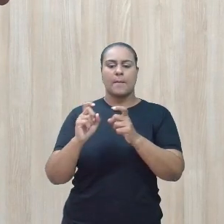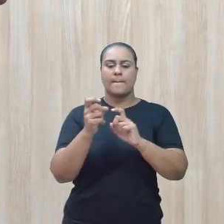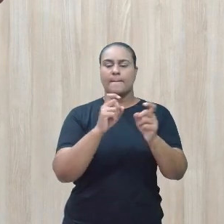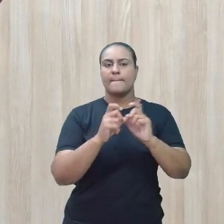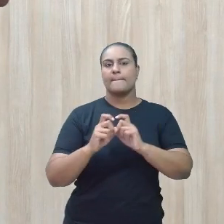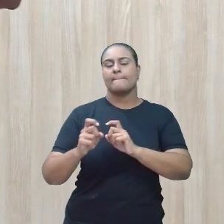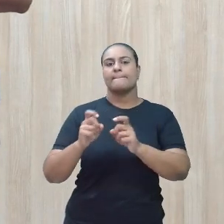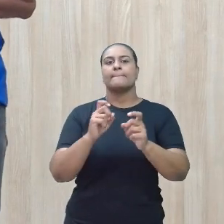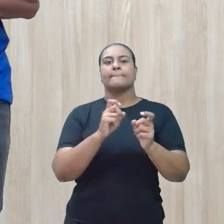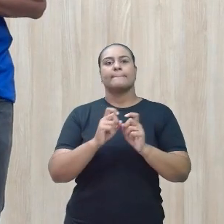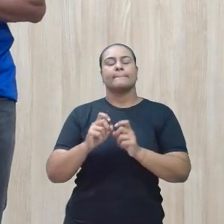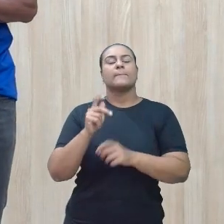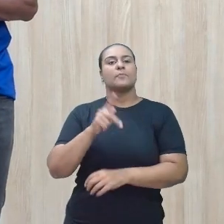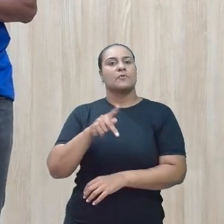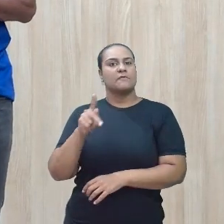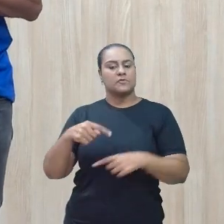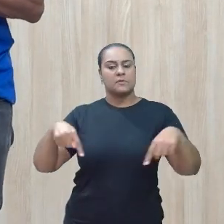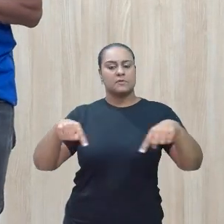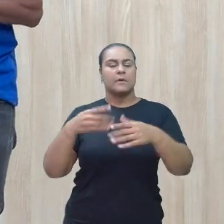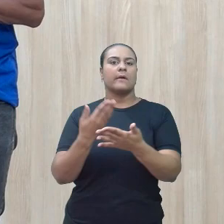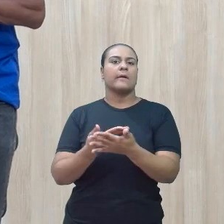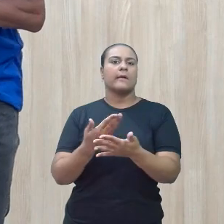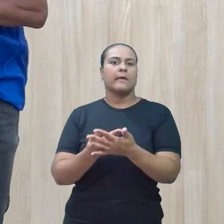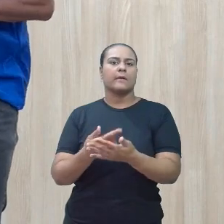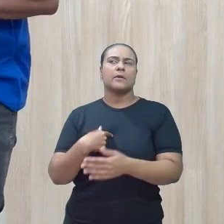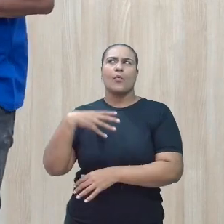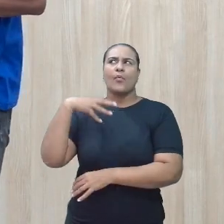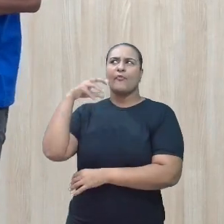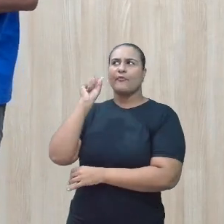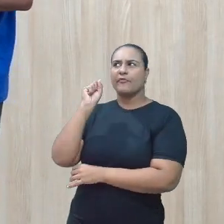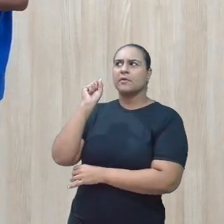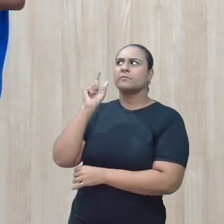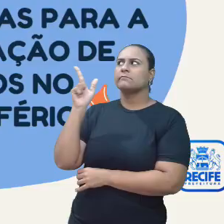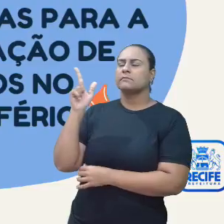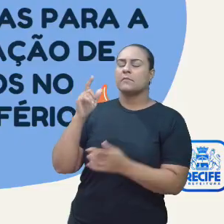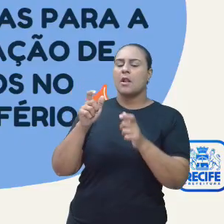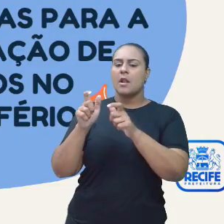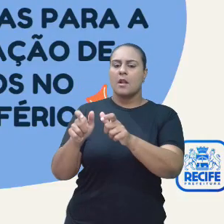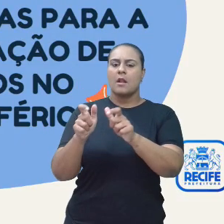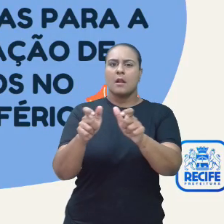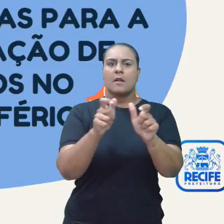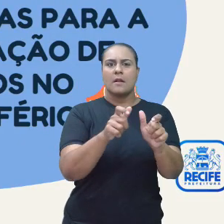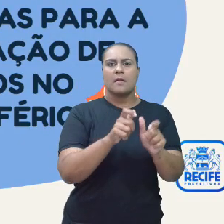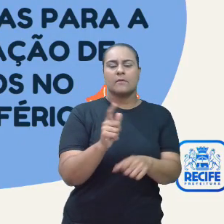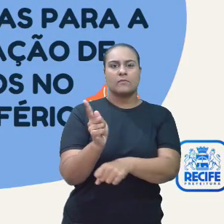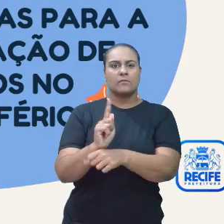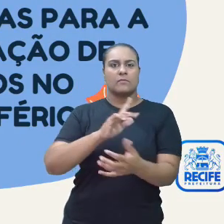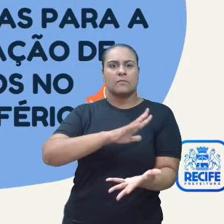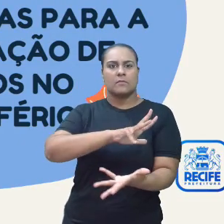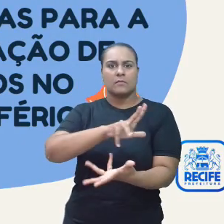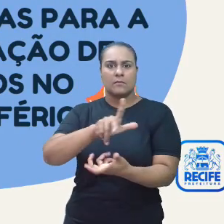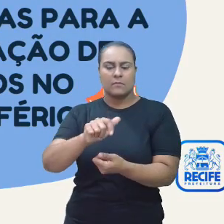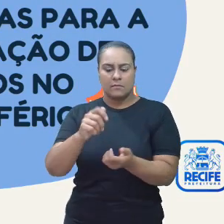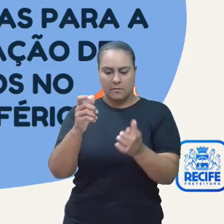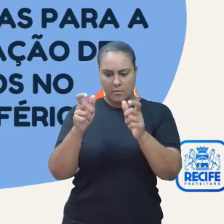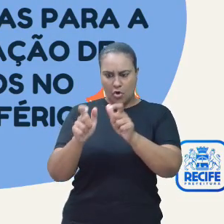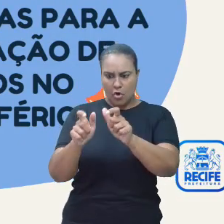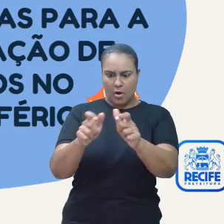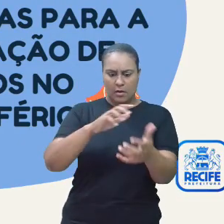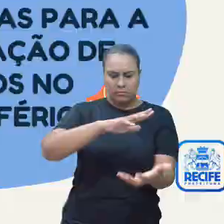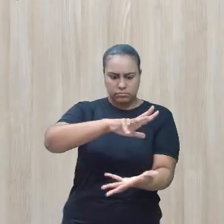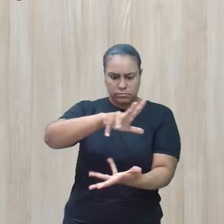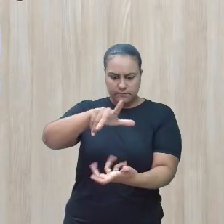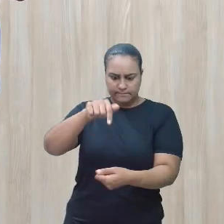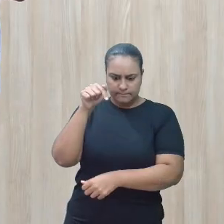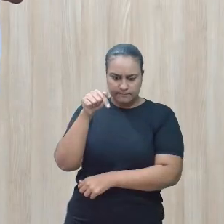professor. Professor, eu escutei o professor Alami que coordenada é para localizar nos pontos do planisfério.